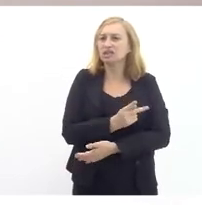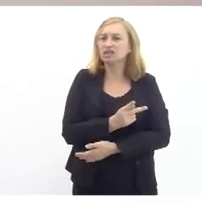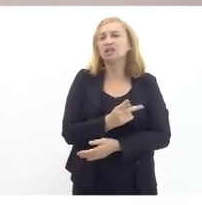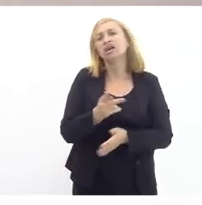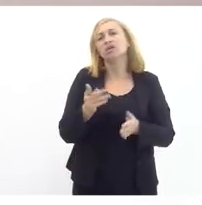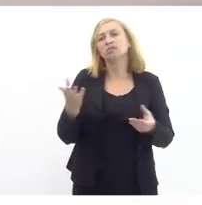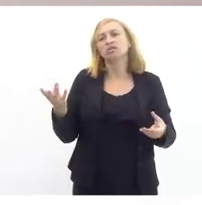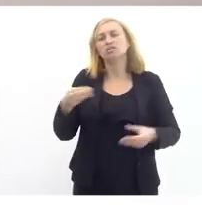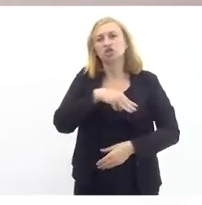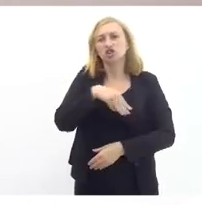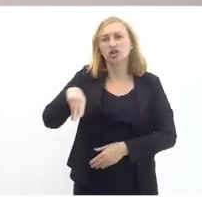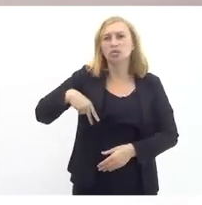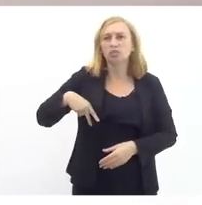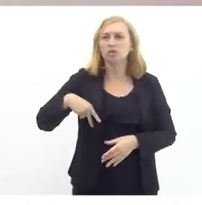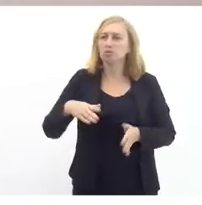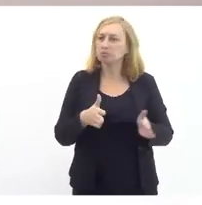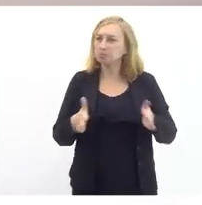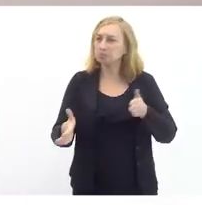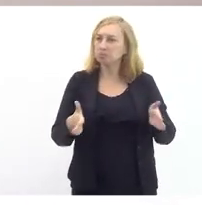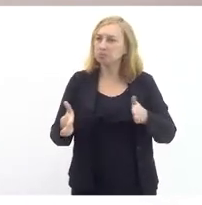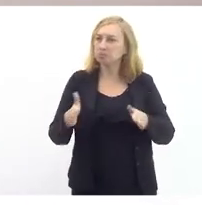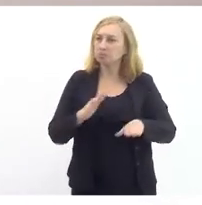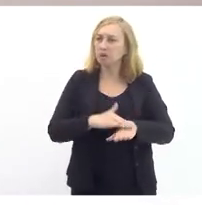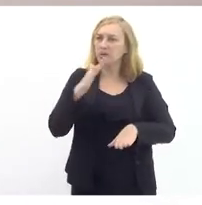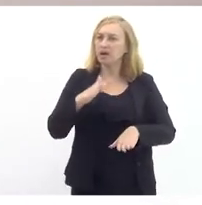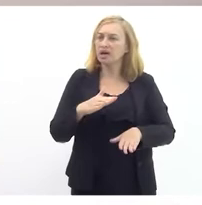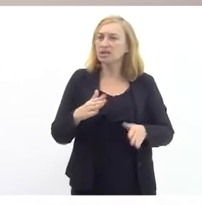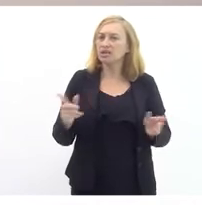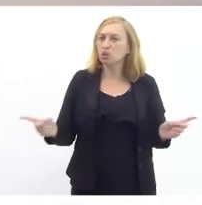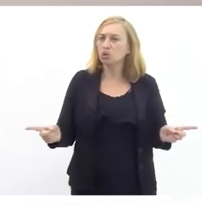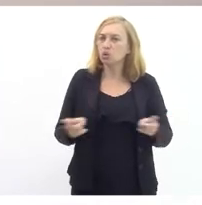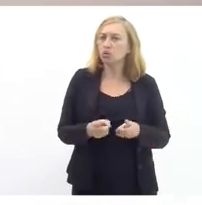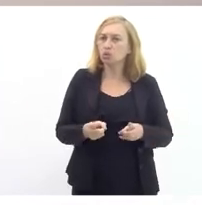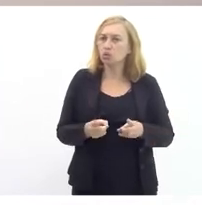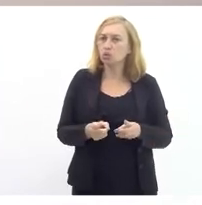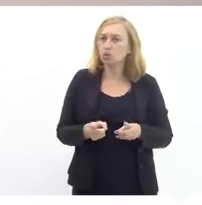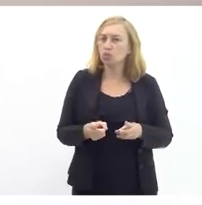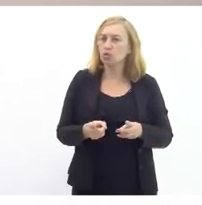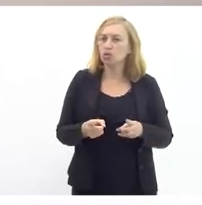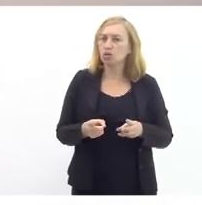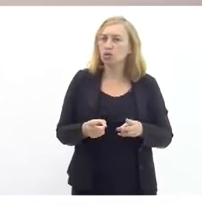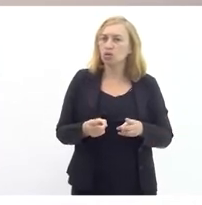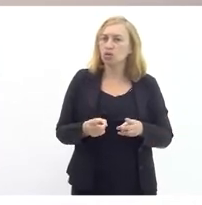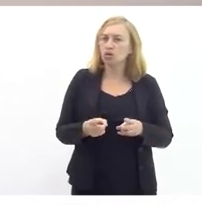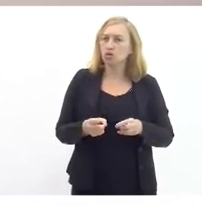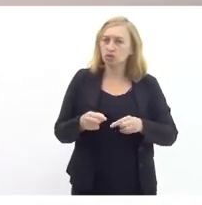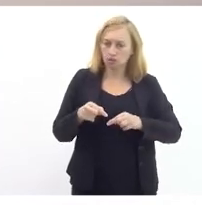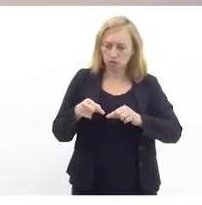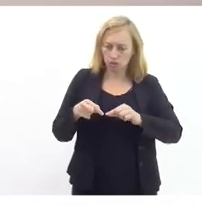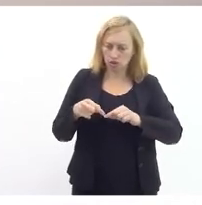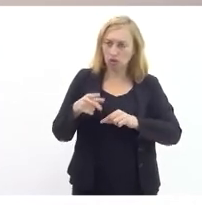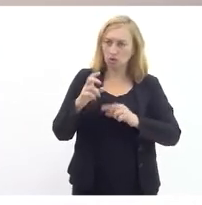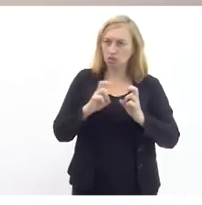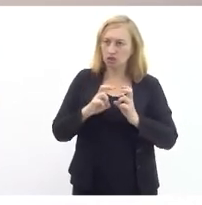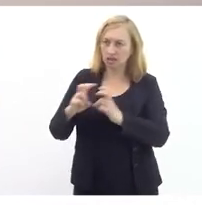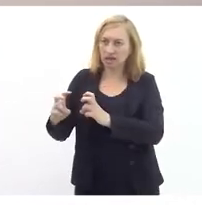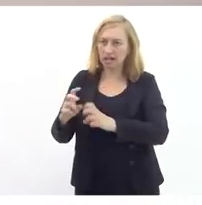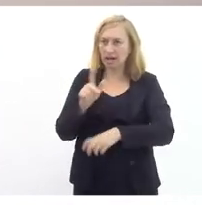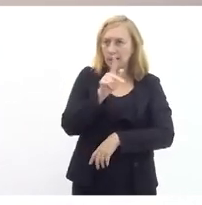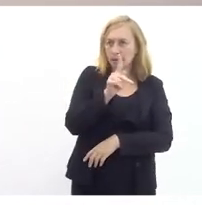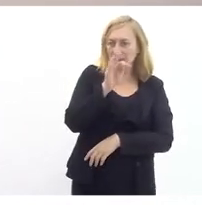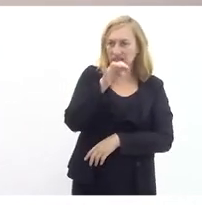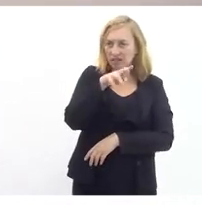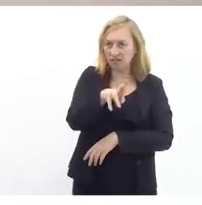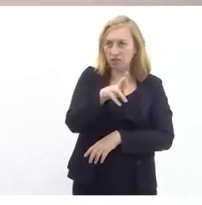prorrogou por um período maior, né, a diminuição do espaço entre o trem e a plataforma. Uma das coisas que nós